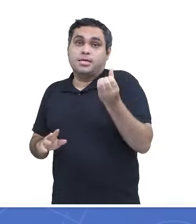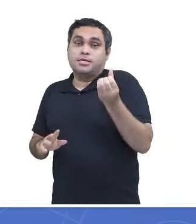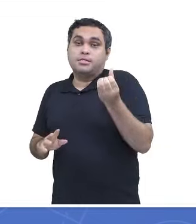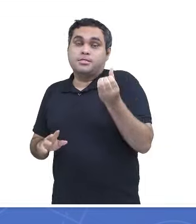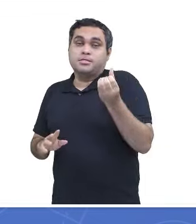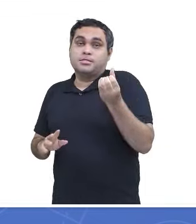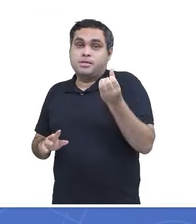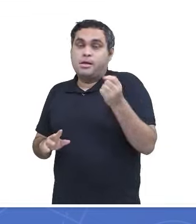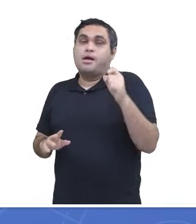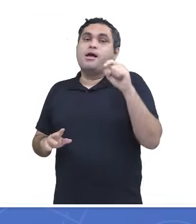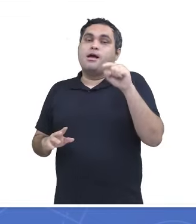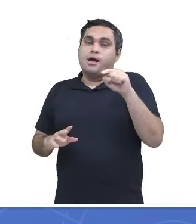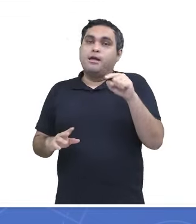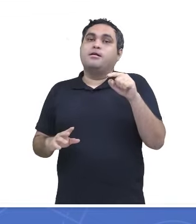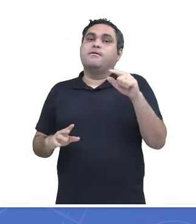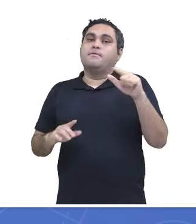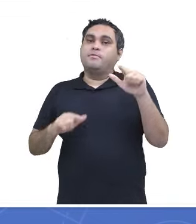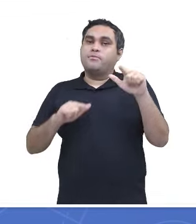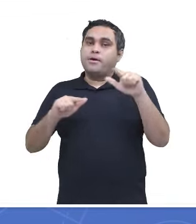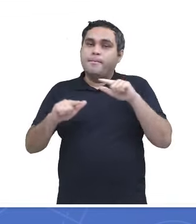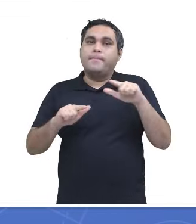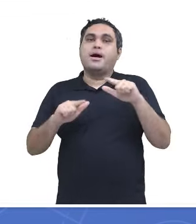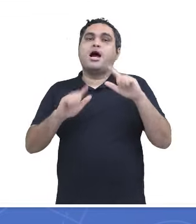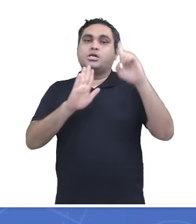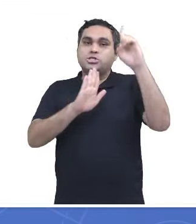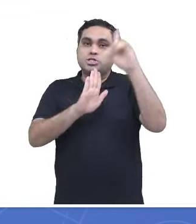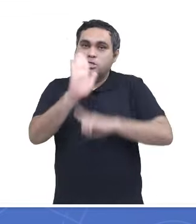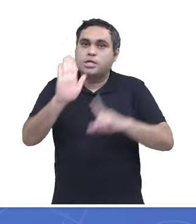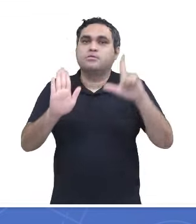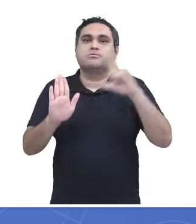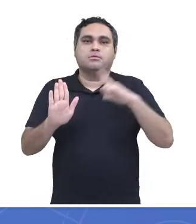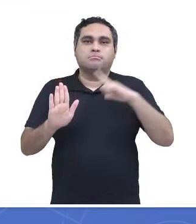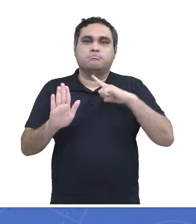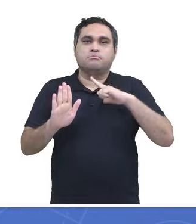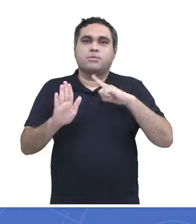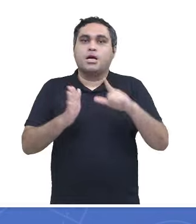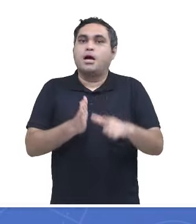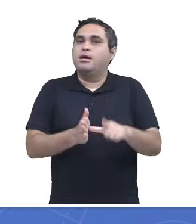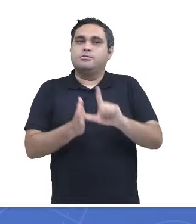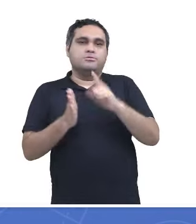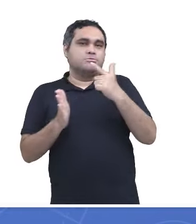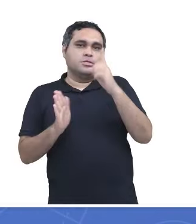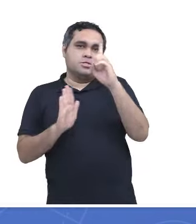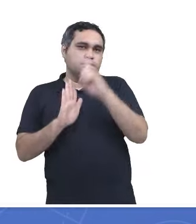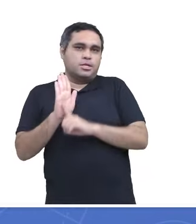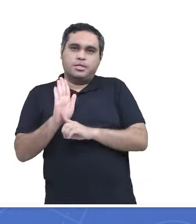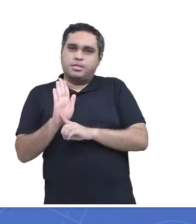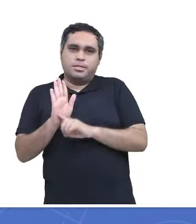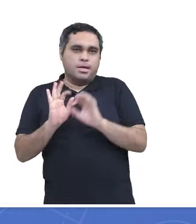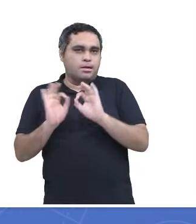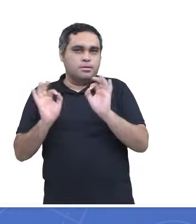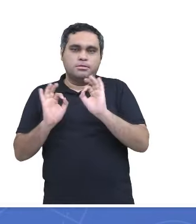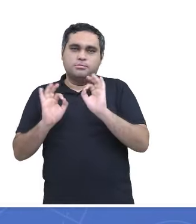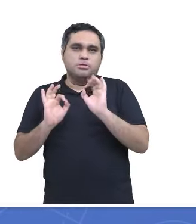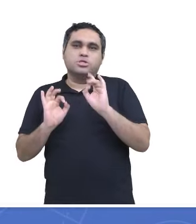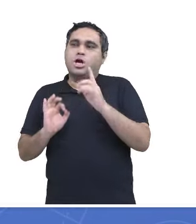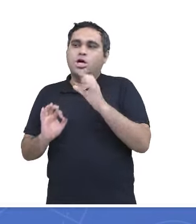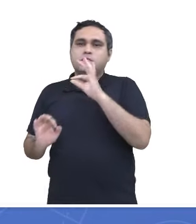a eles são segurados os direitos trabalhistas e previdenciários previstos na